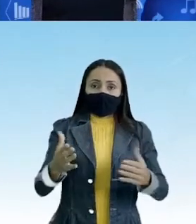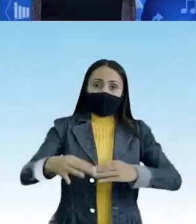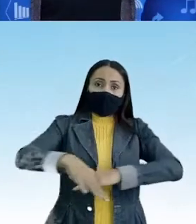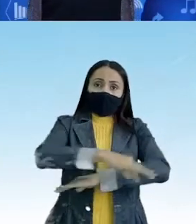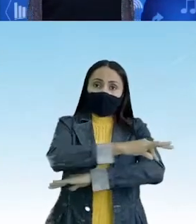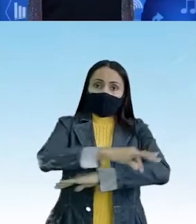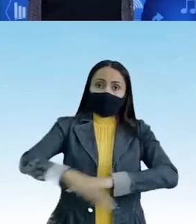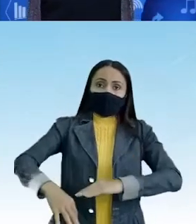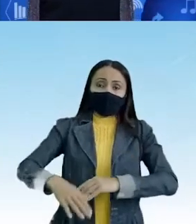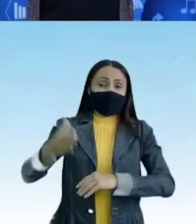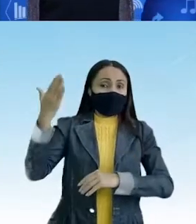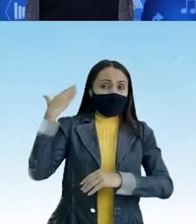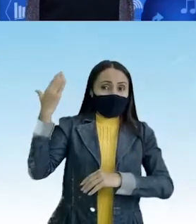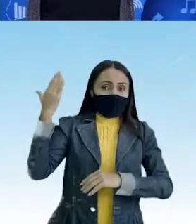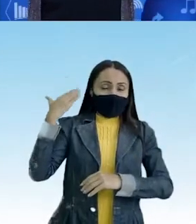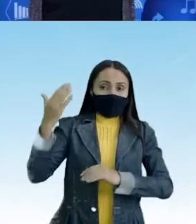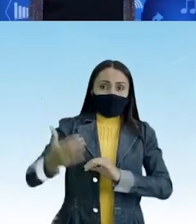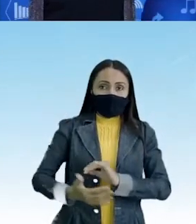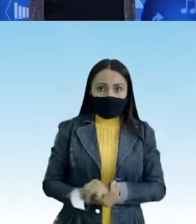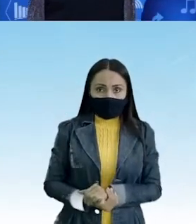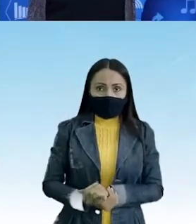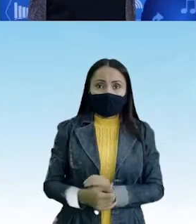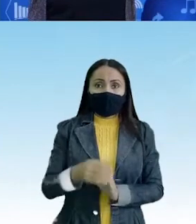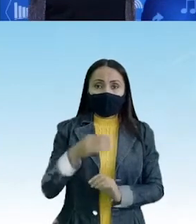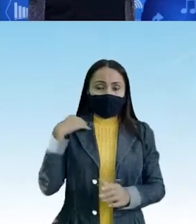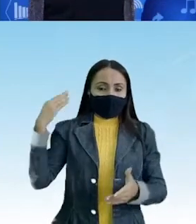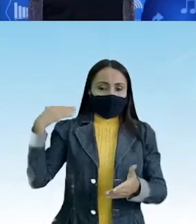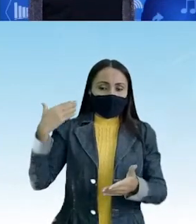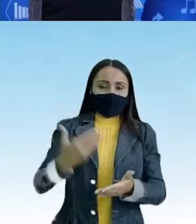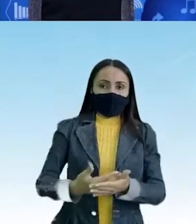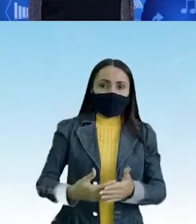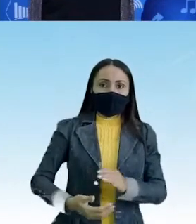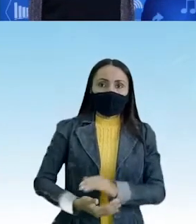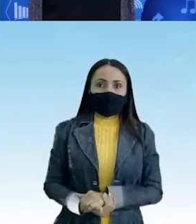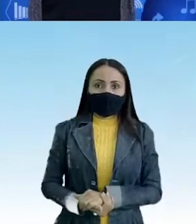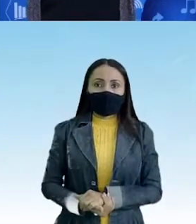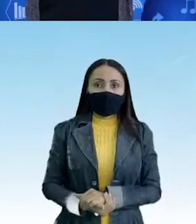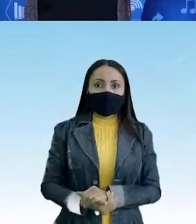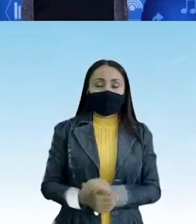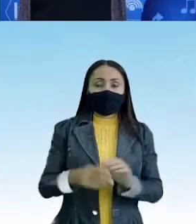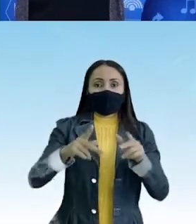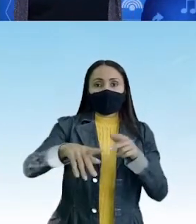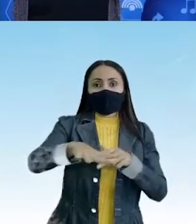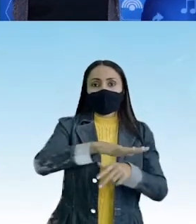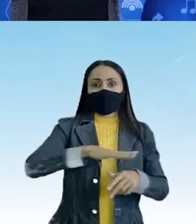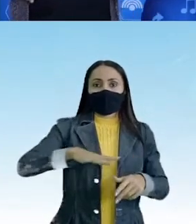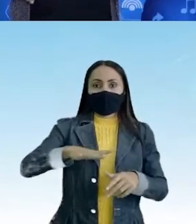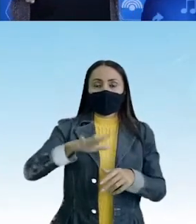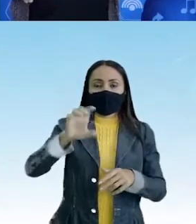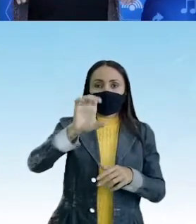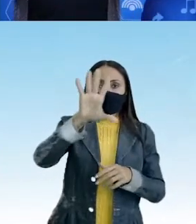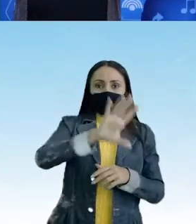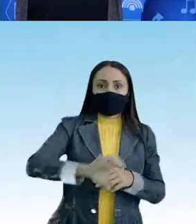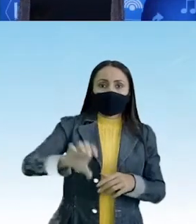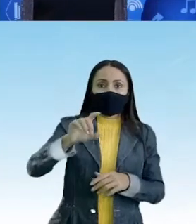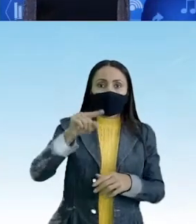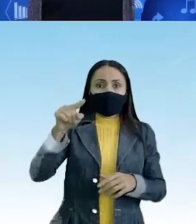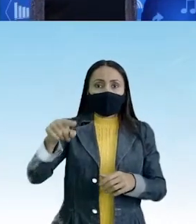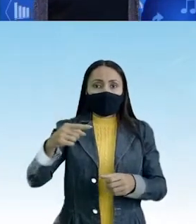época e com descendência desses povos europeus. A gente tem aqui em Gravatá